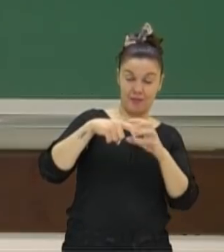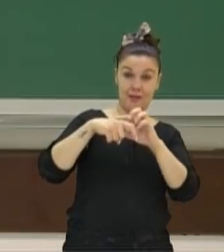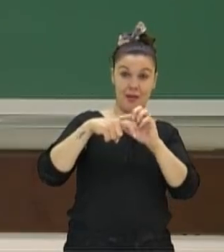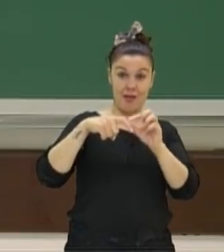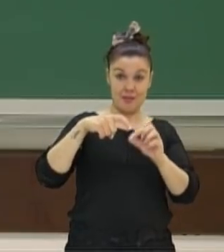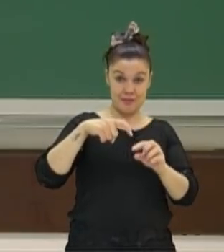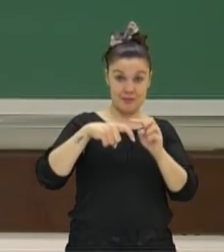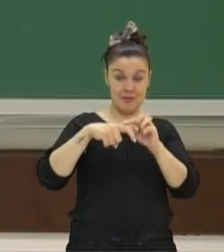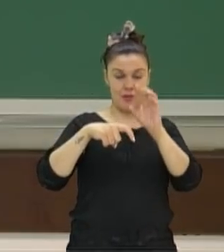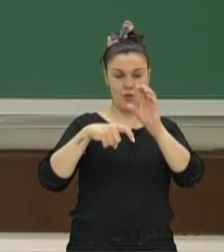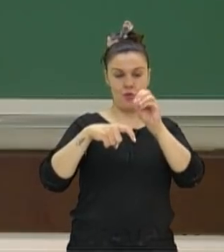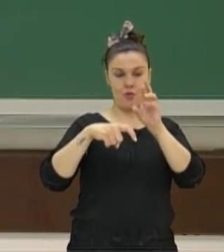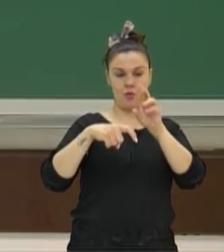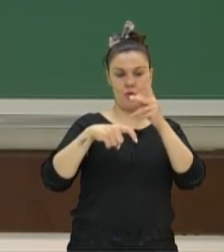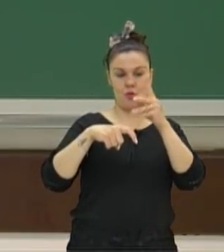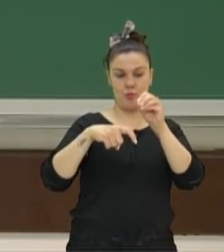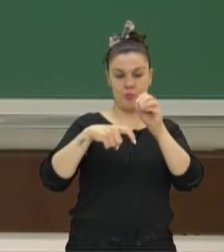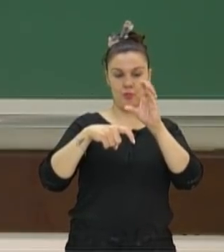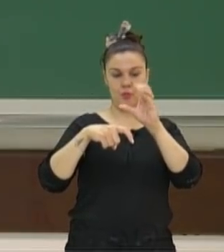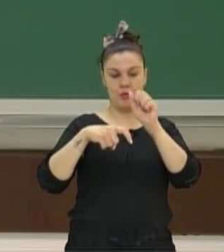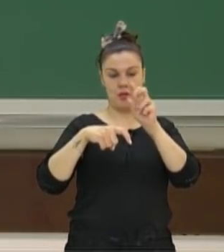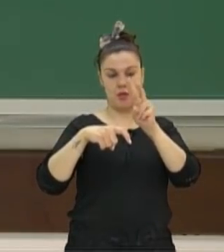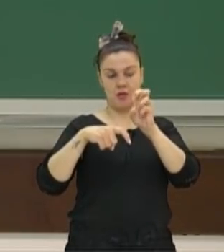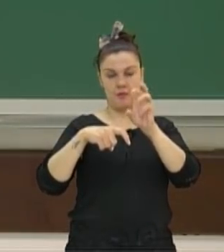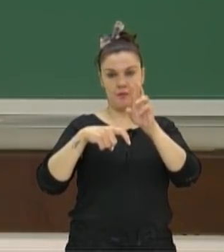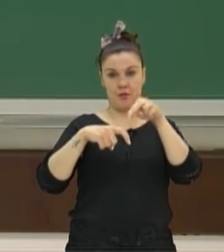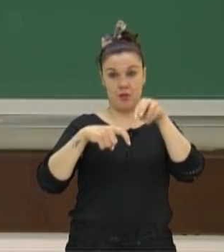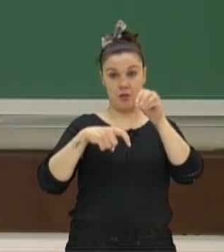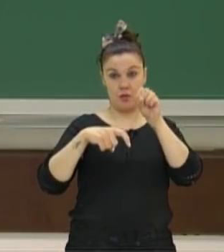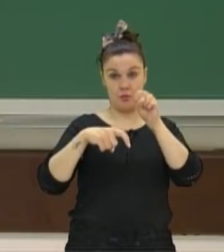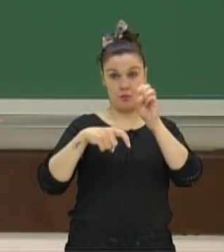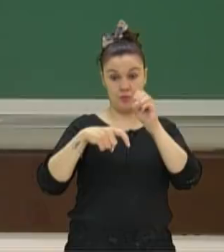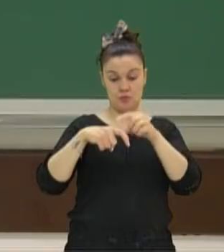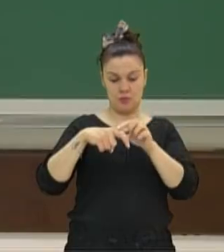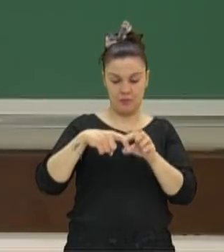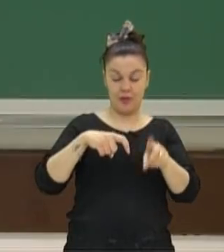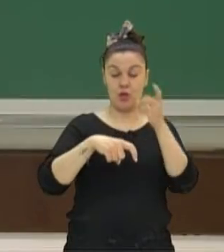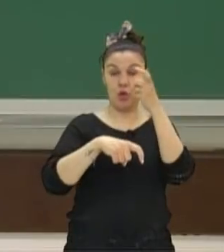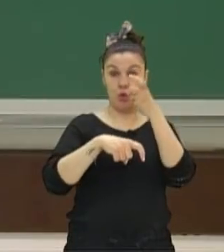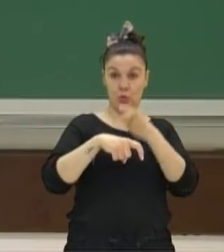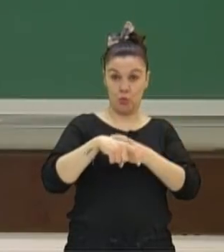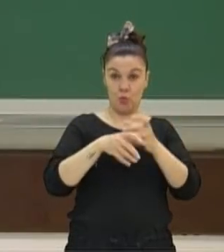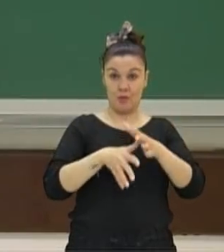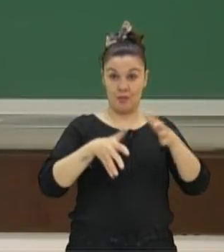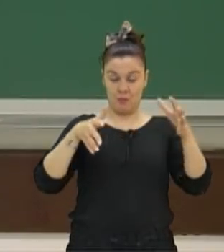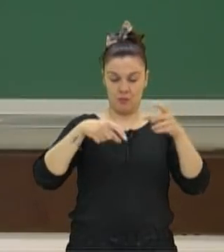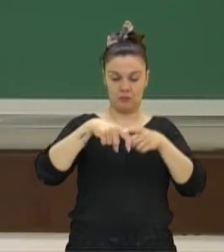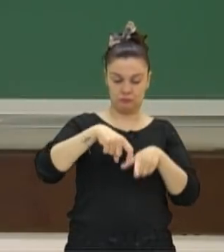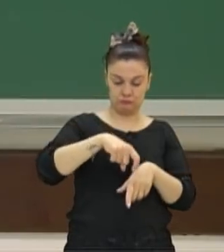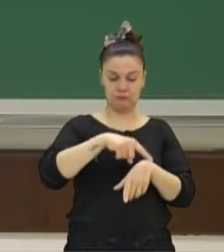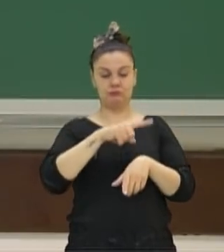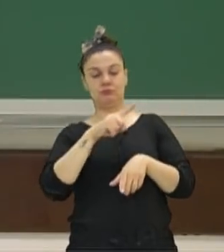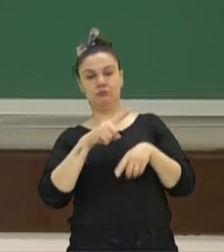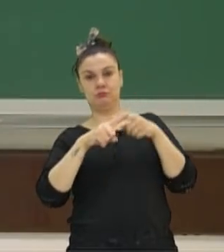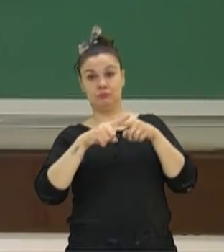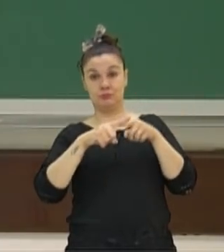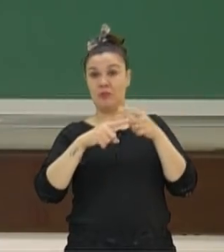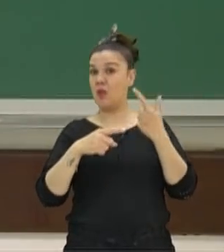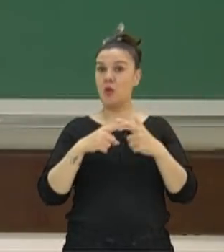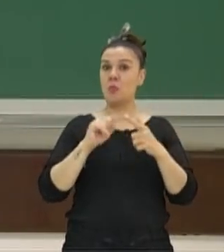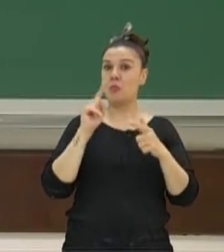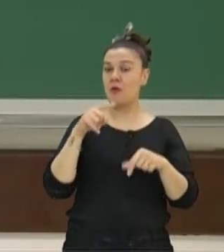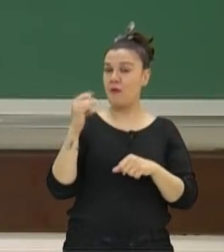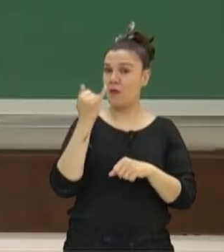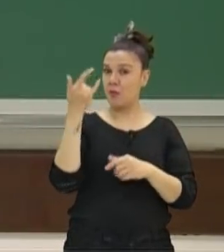corpos cavernosos, há então um aumento de tamanho e da rigidez do pênis, tá? E por que isso aqui é